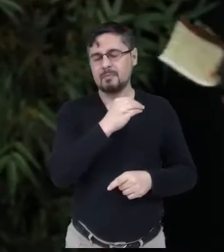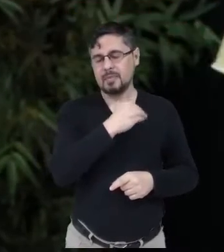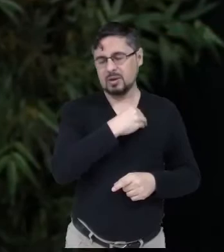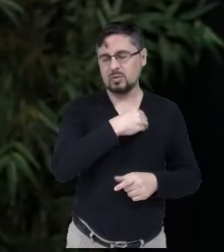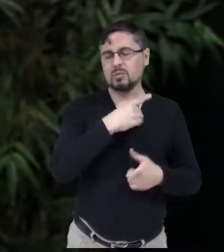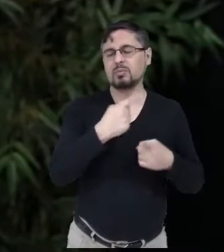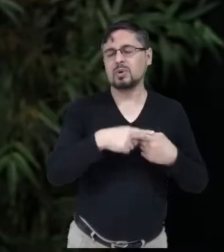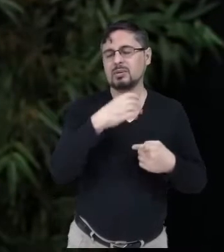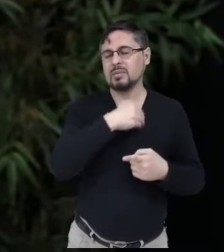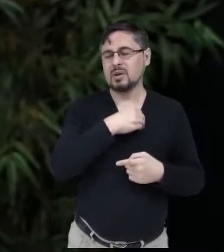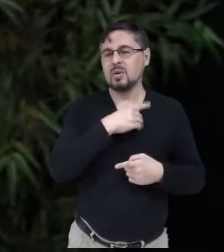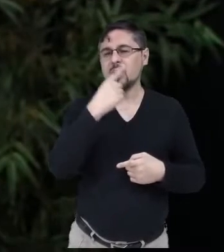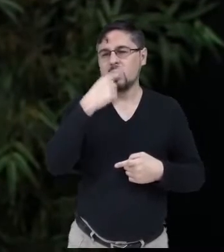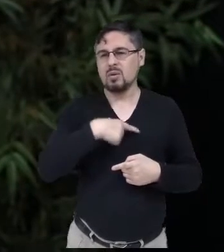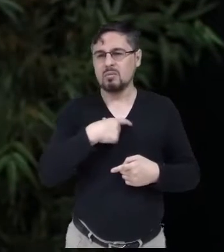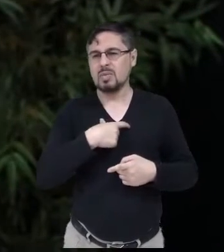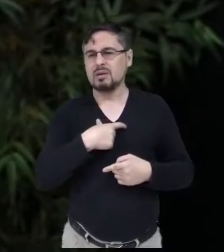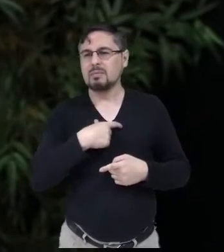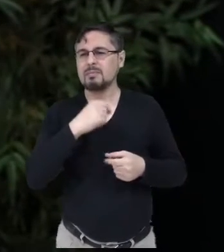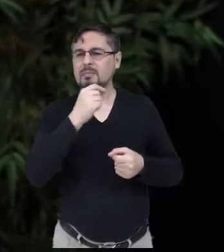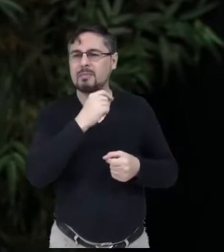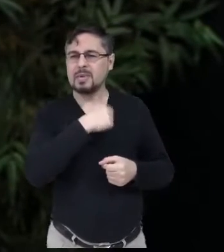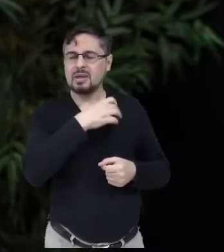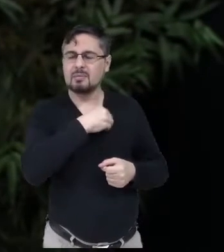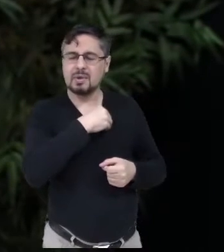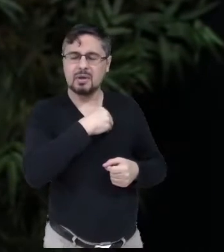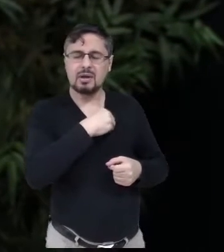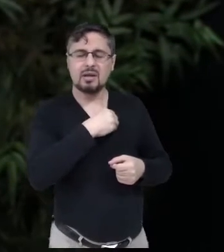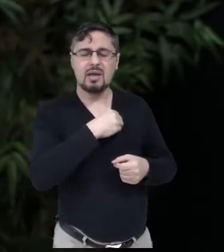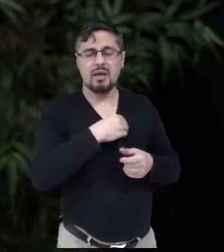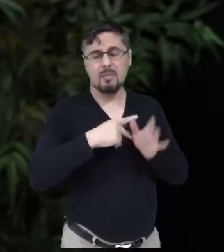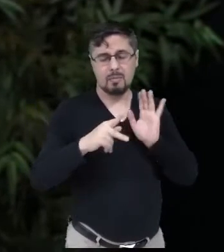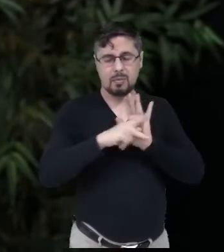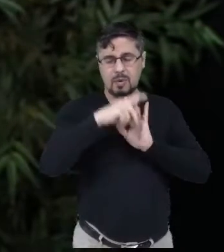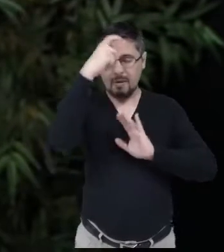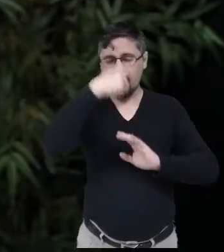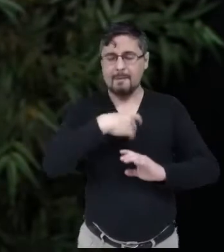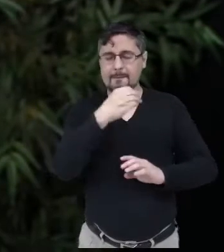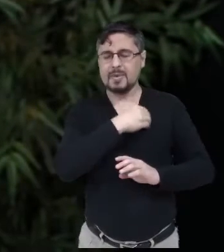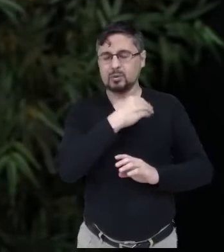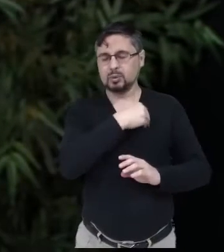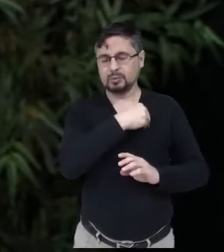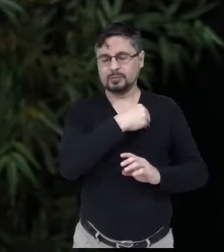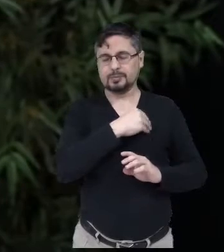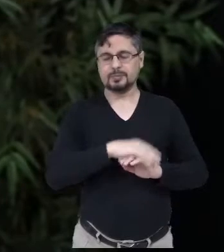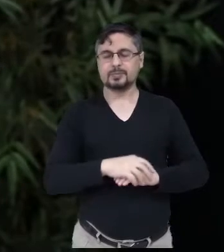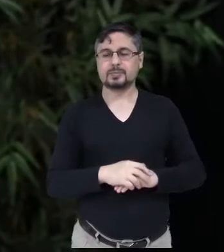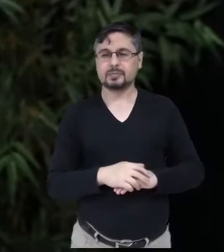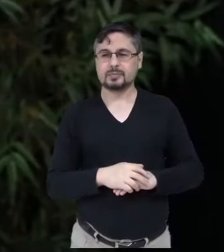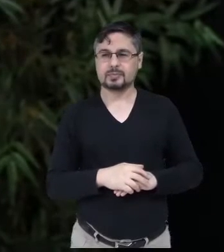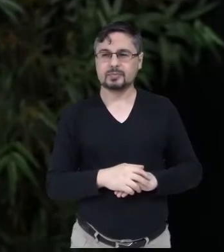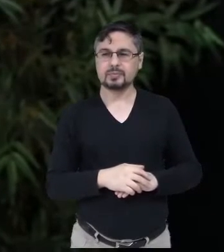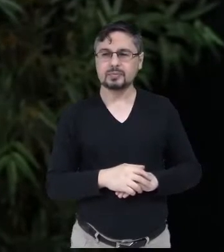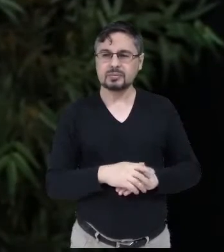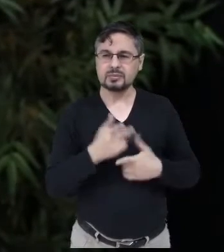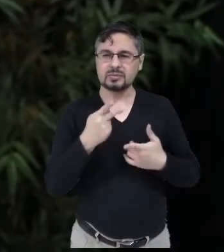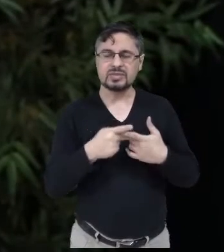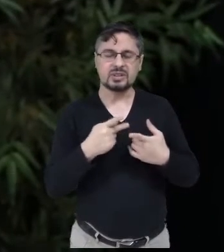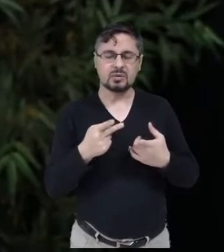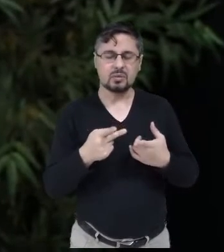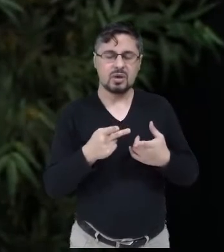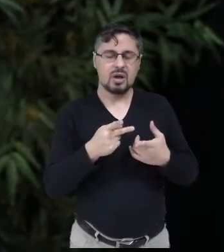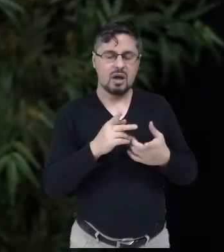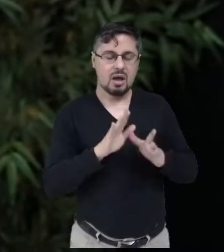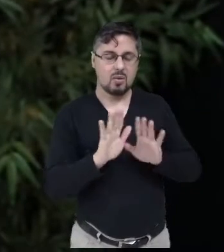pecador. Romanos 3:23 vai dizer exatamente essa palavra. Por isso, correções religiosas rápidas